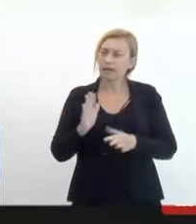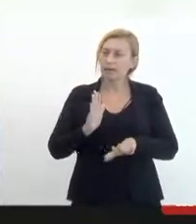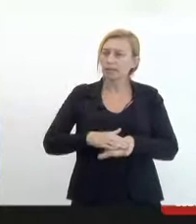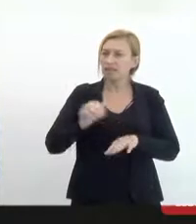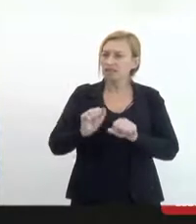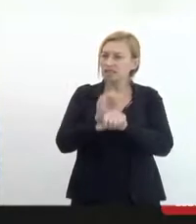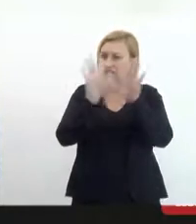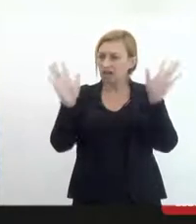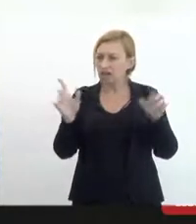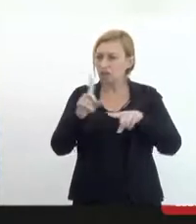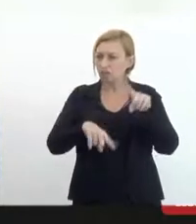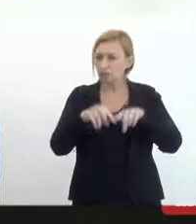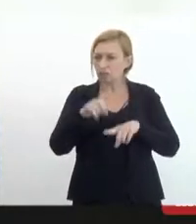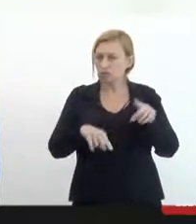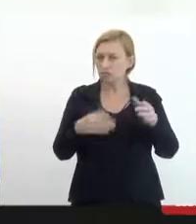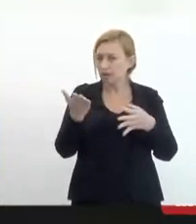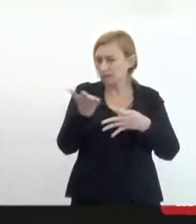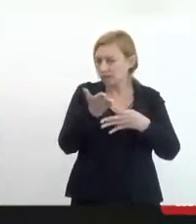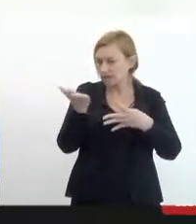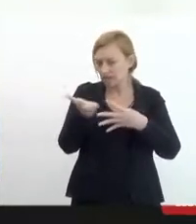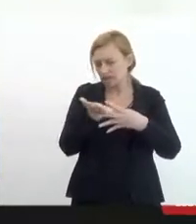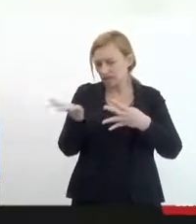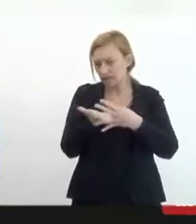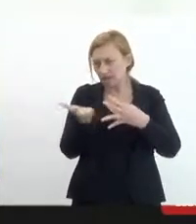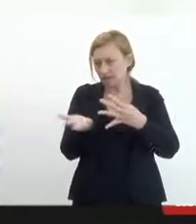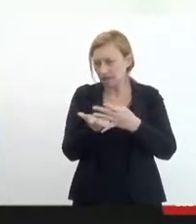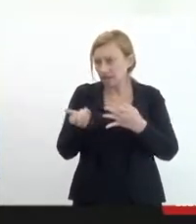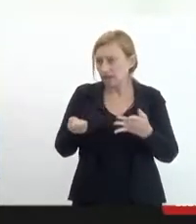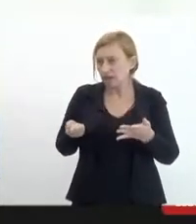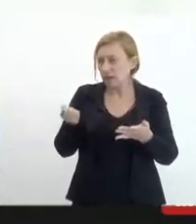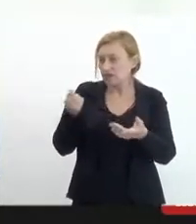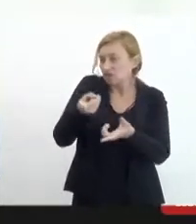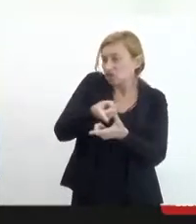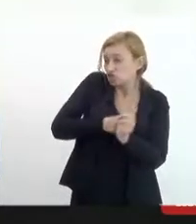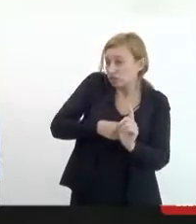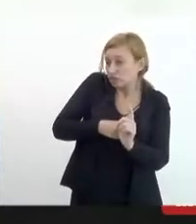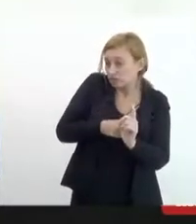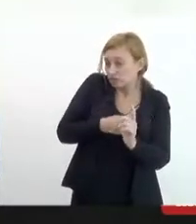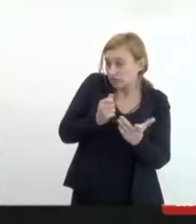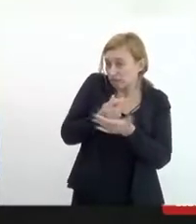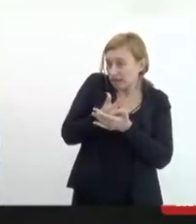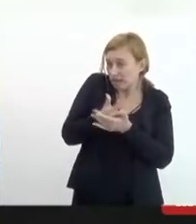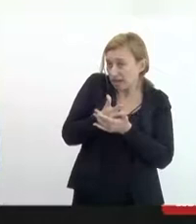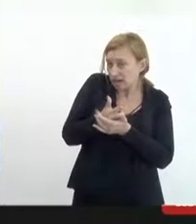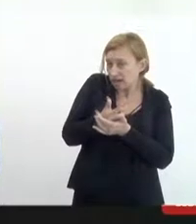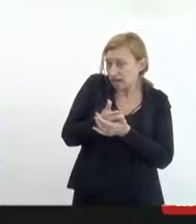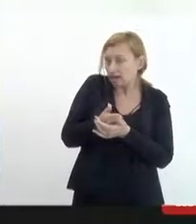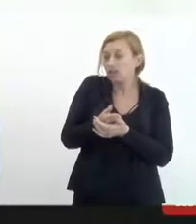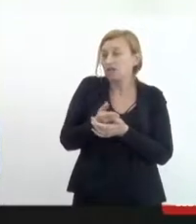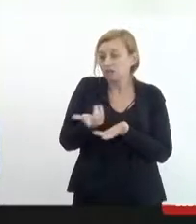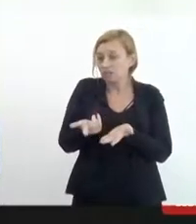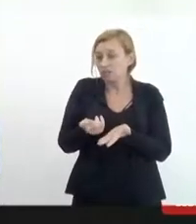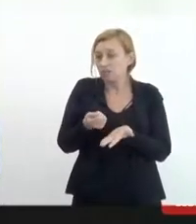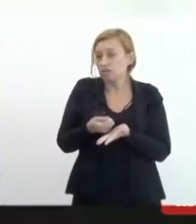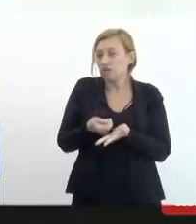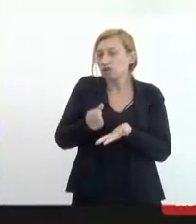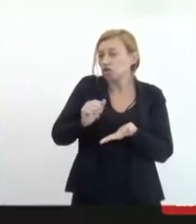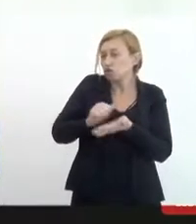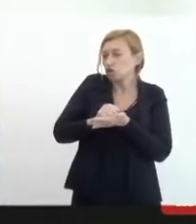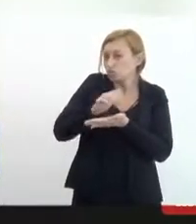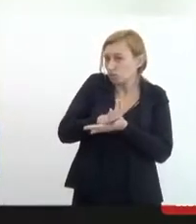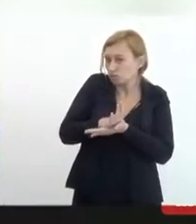para parcelamento da dívida, para cobrança de multa. Porque a Procuradoria-Geral, né,